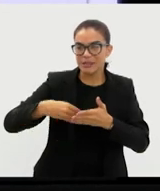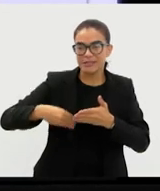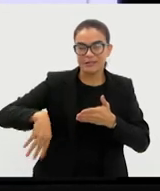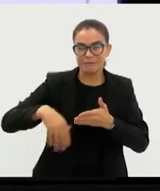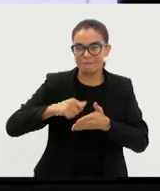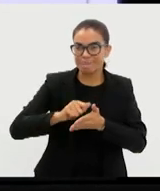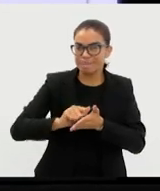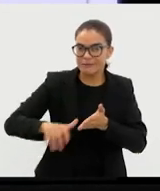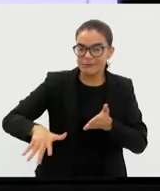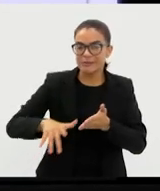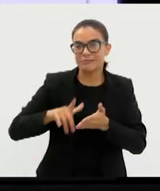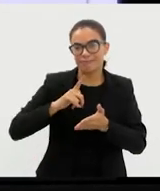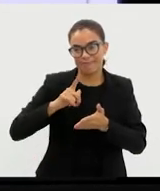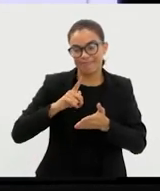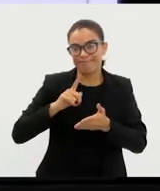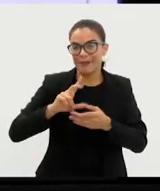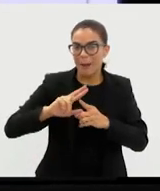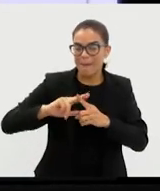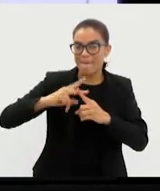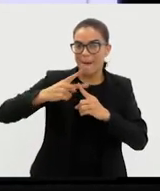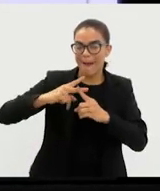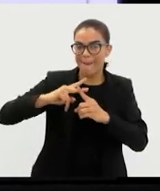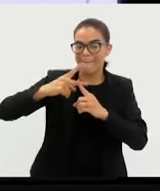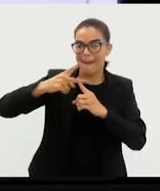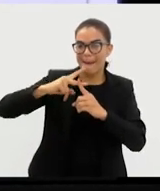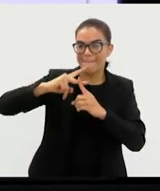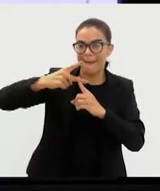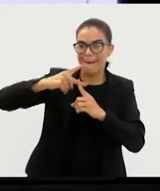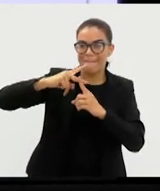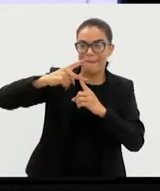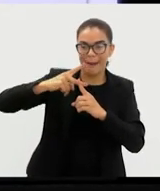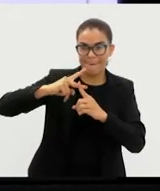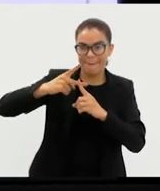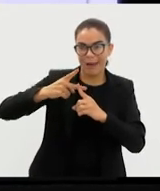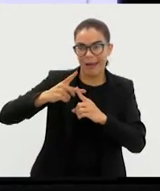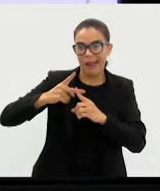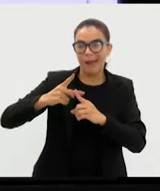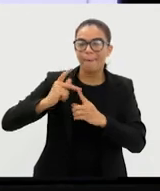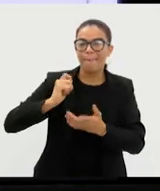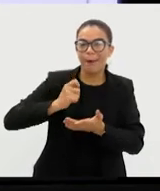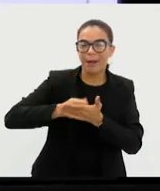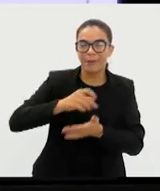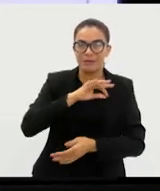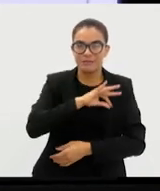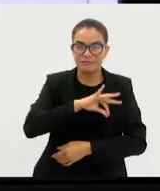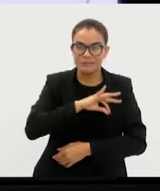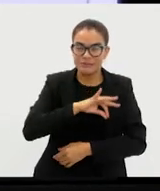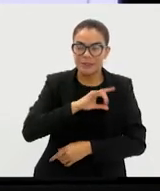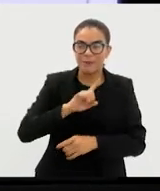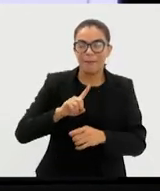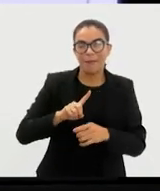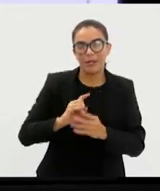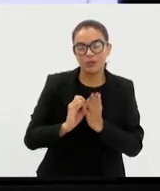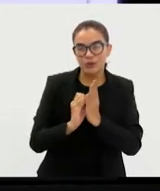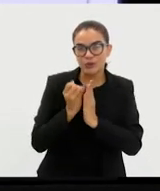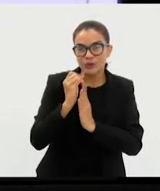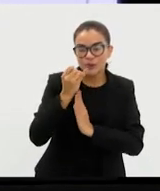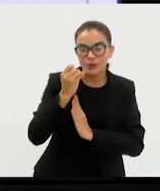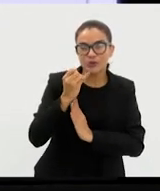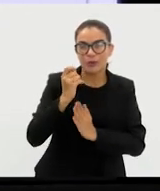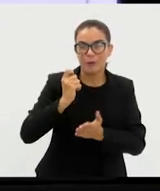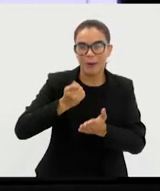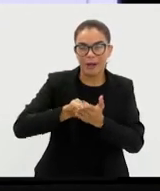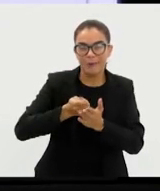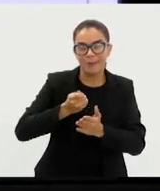refletindo o aumento de pessoal em cargos sociais, os juros e encargos da dívida pela retomada dos pagamentos